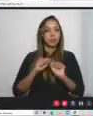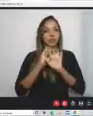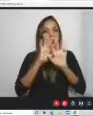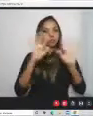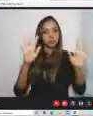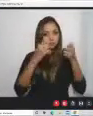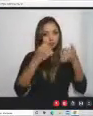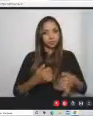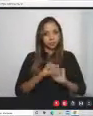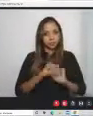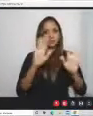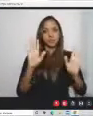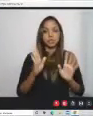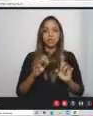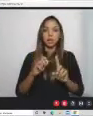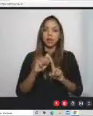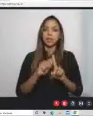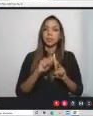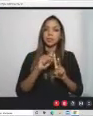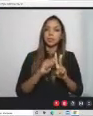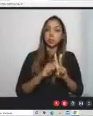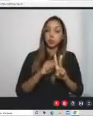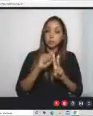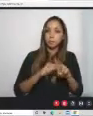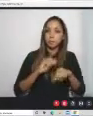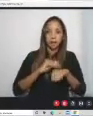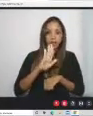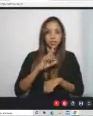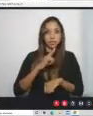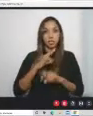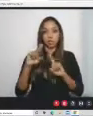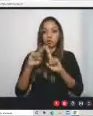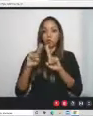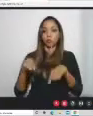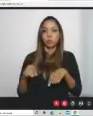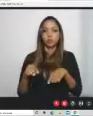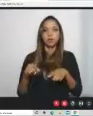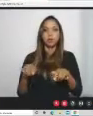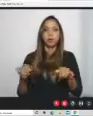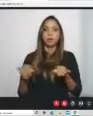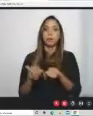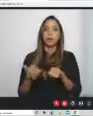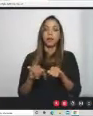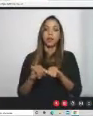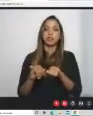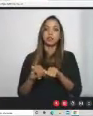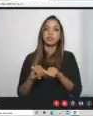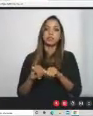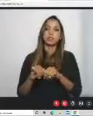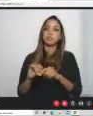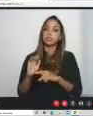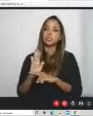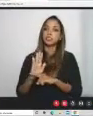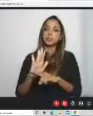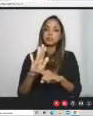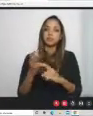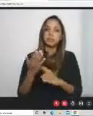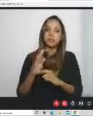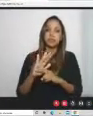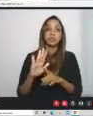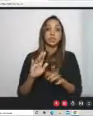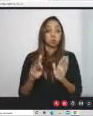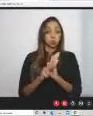a gente tem um projeto, que é o Parnamirim Solidário, que não é da vereadora, é da pessoa Fativã Alves e dos nossos amigos.